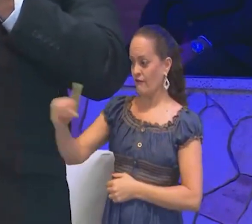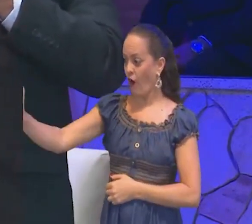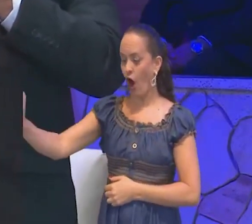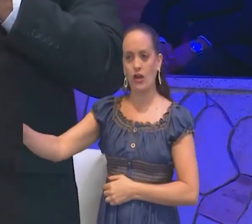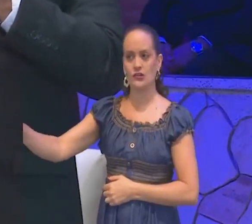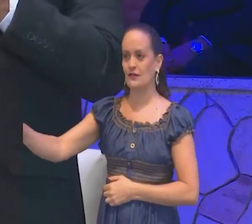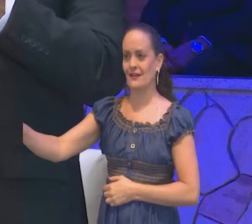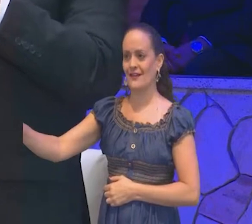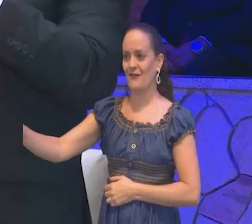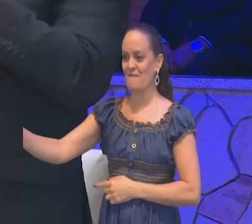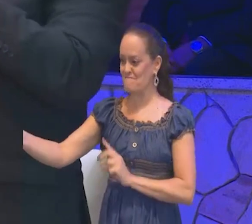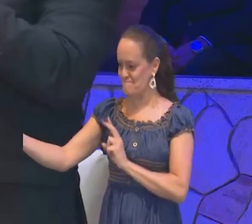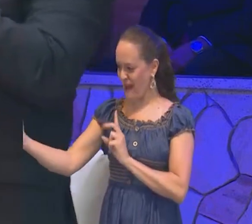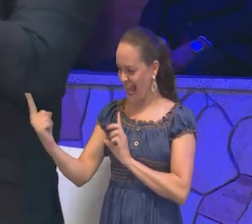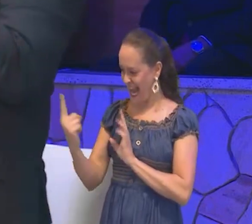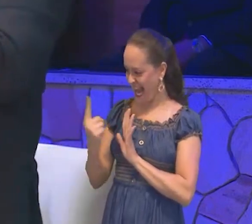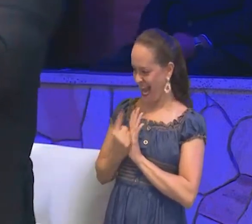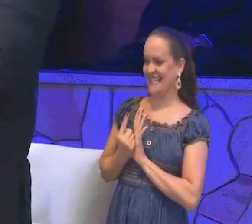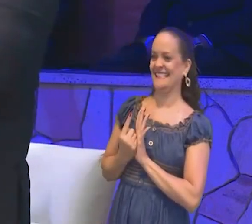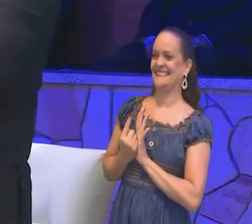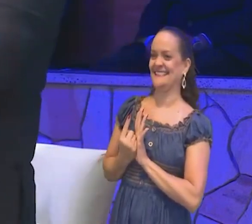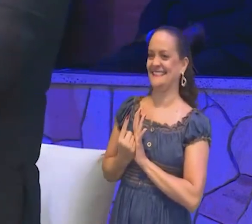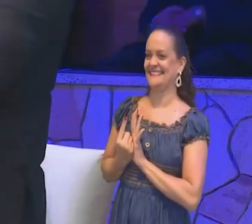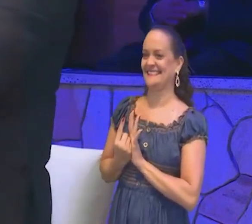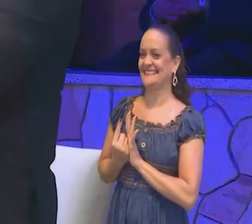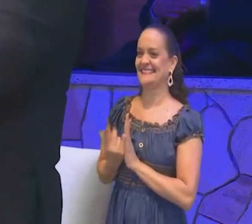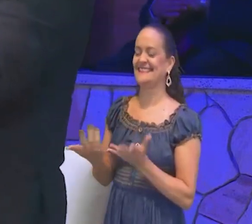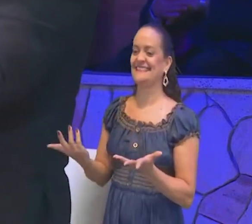mim, mas vêm ao meu encontro. Jesus transformou